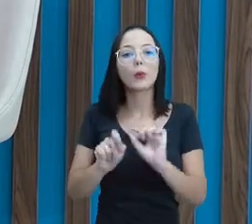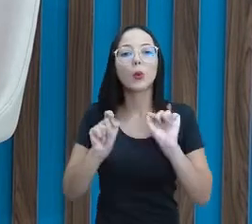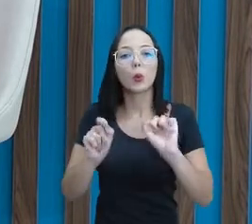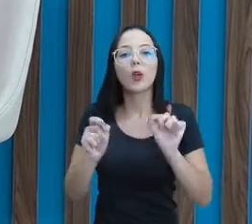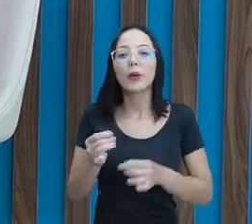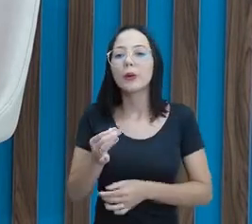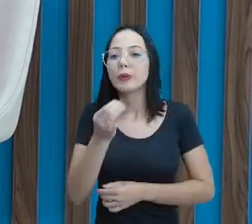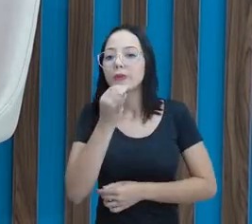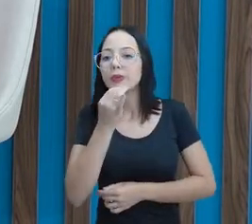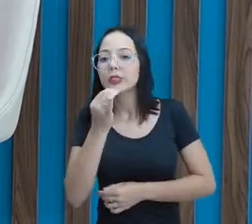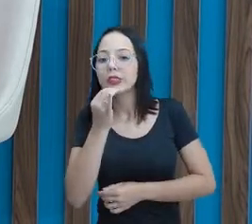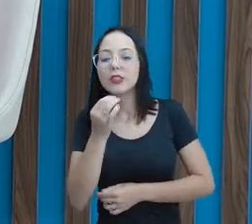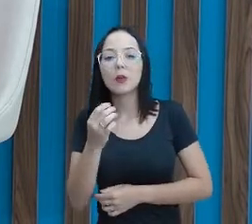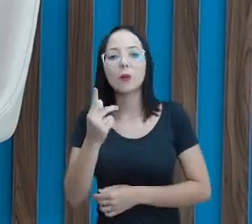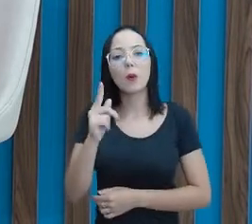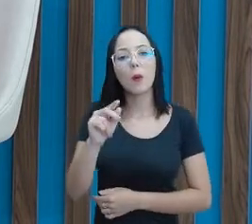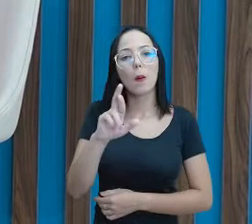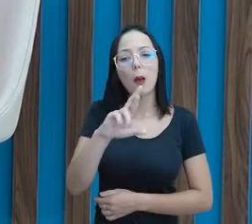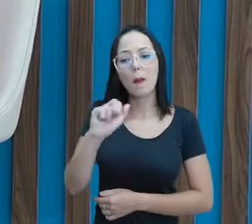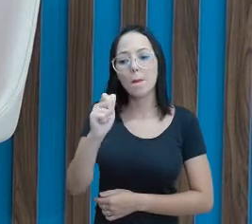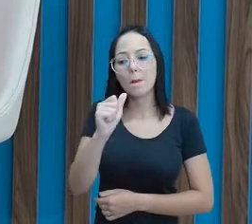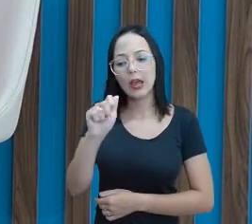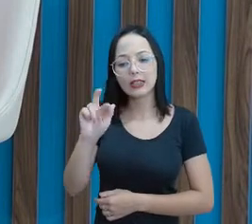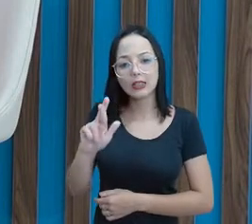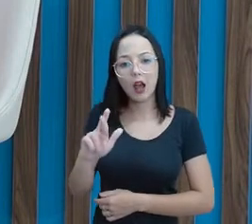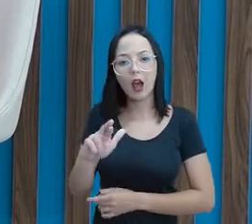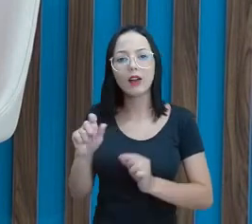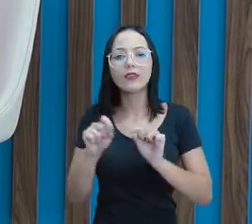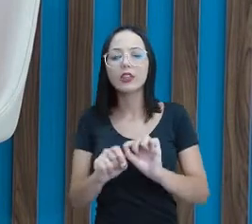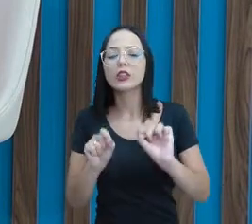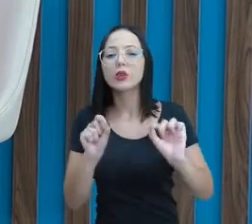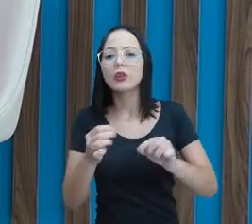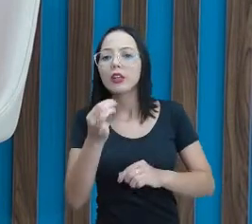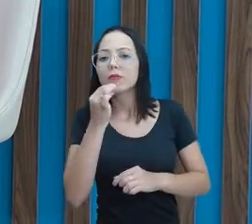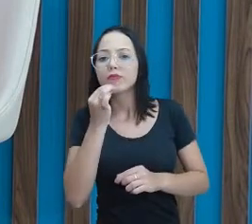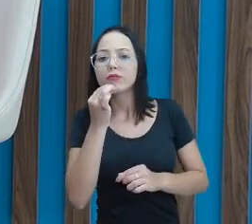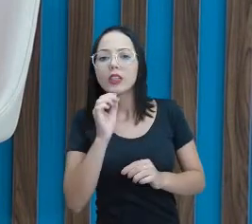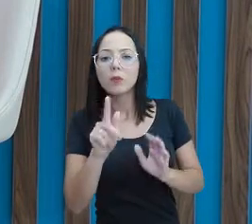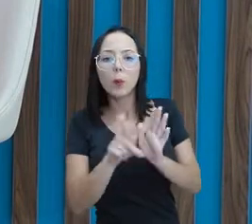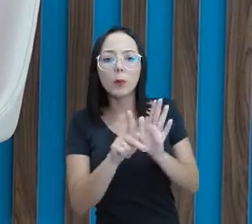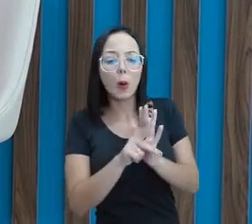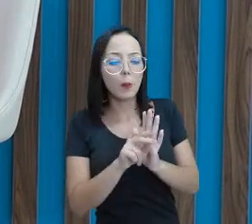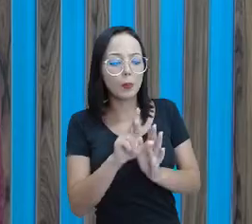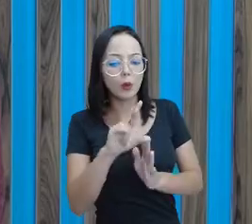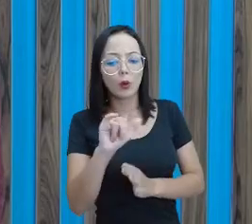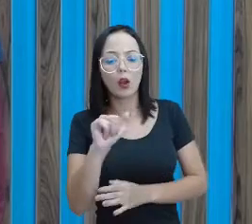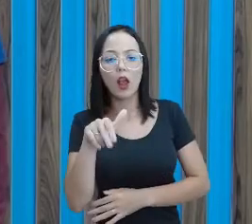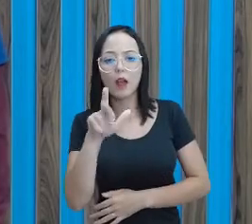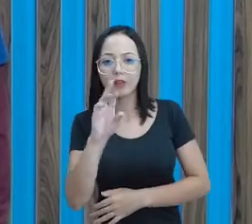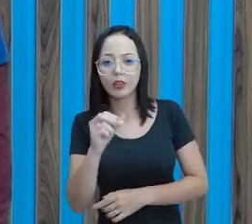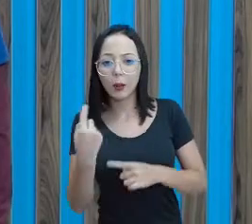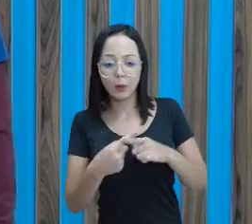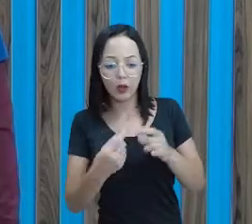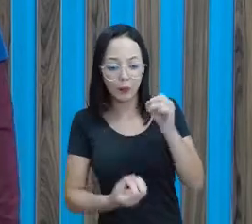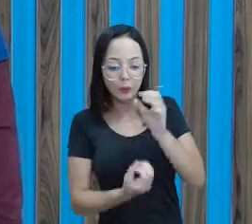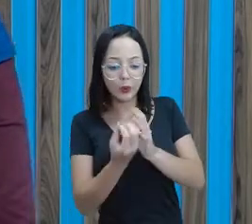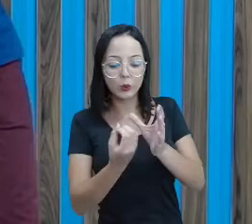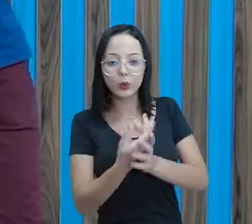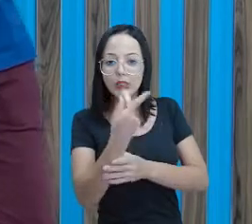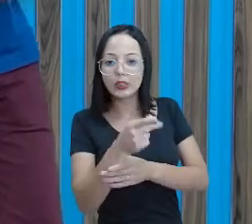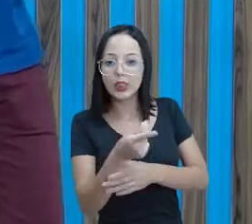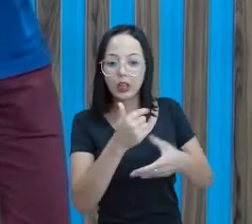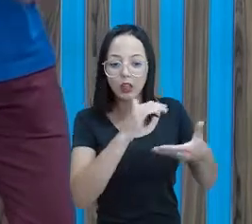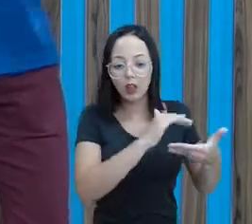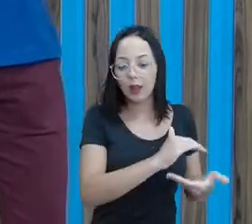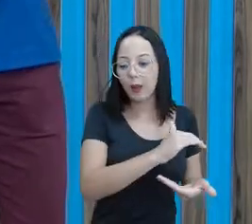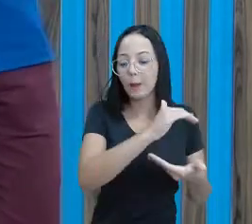do pré-sal. A gente vai lá fazer o que? A questão da refinação, né, professor? Pois é, a gente produz aqui, Refinação aí também. manda